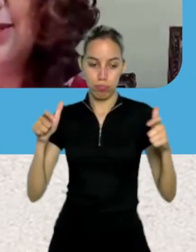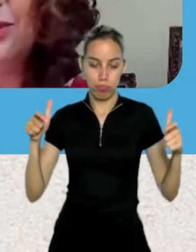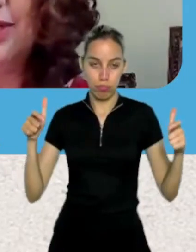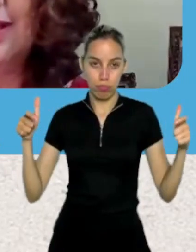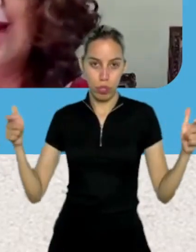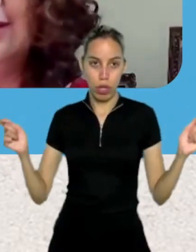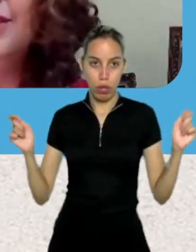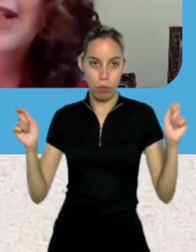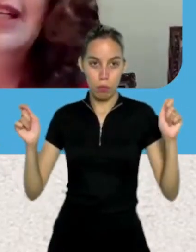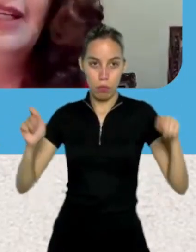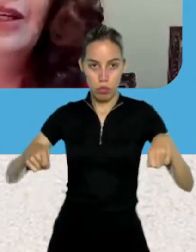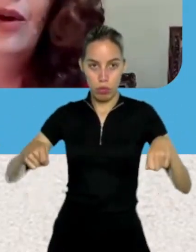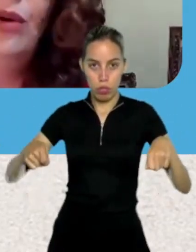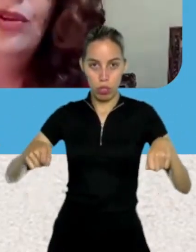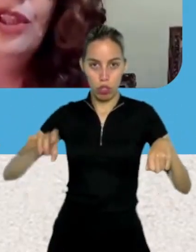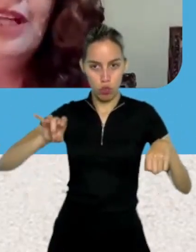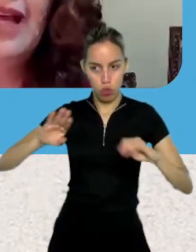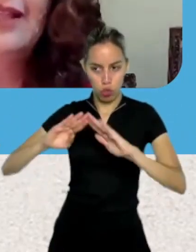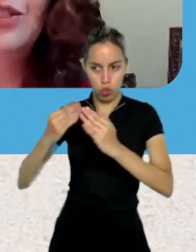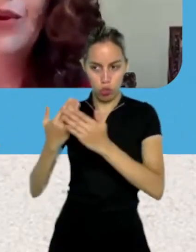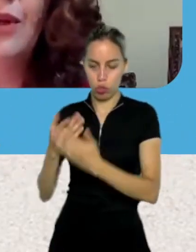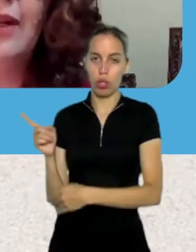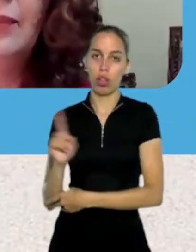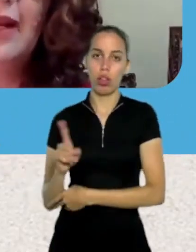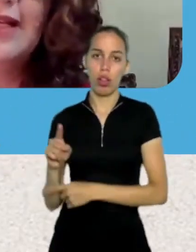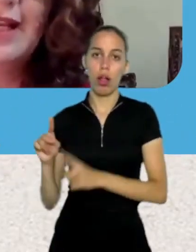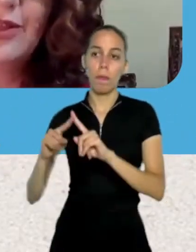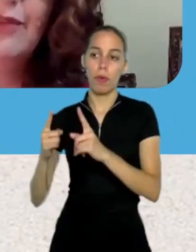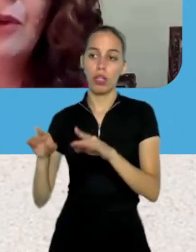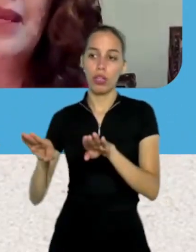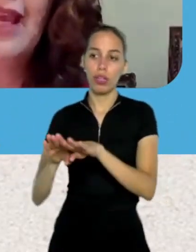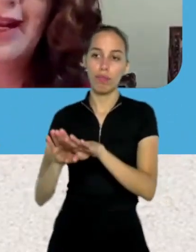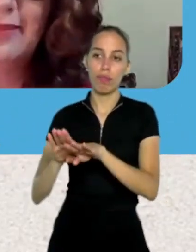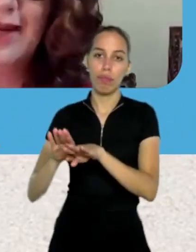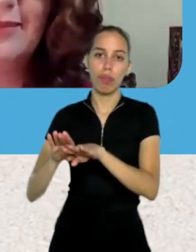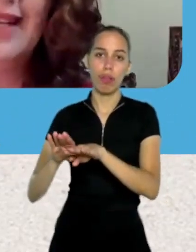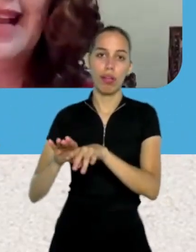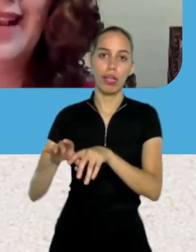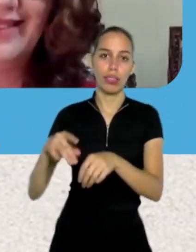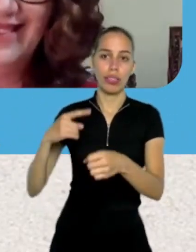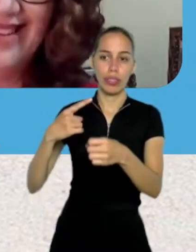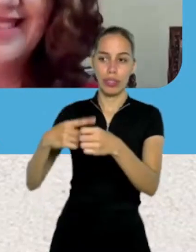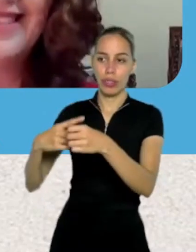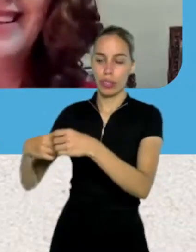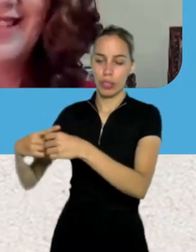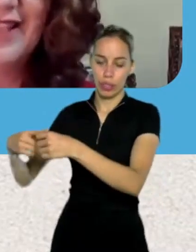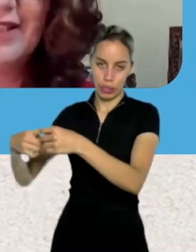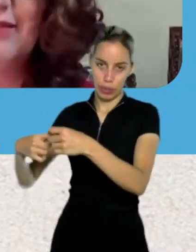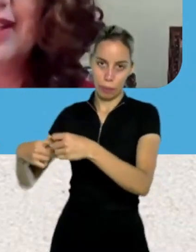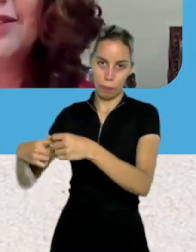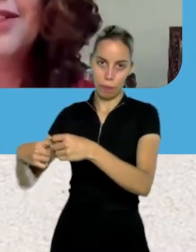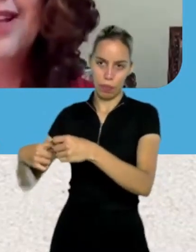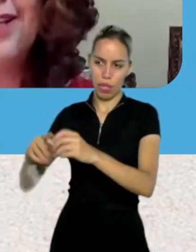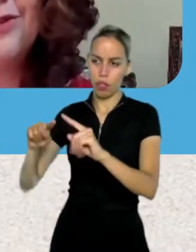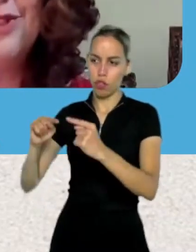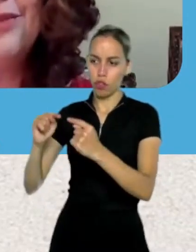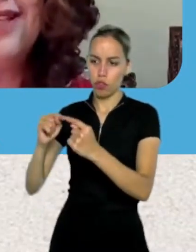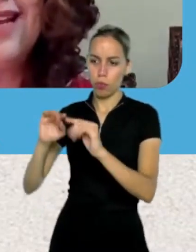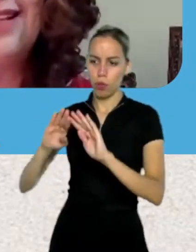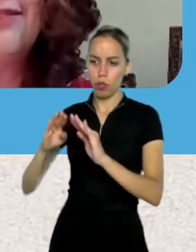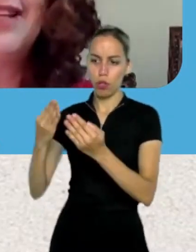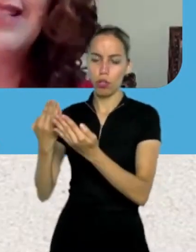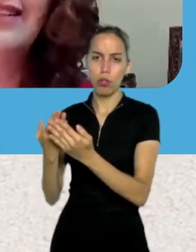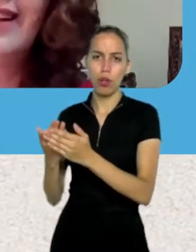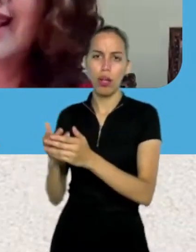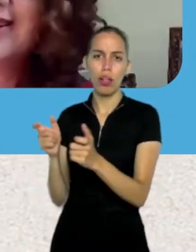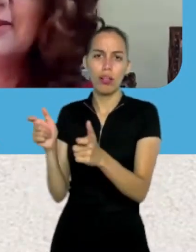para a comunidade, ou de tirar da escola, né? A escola ficou pequena para abrigar esses eventos. E aí surgiu a